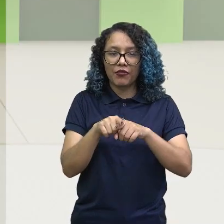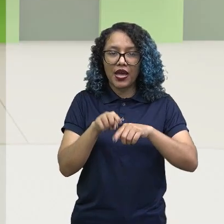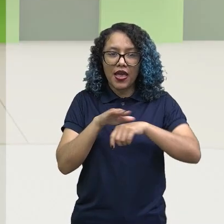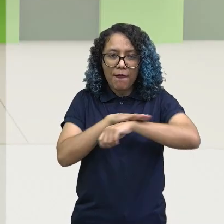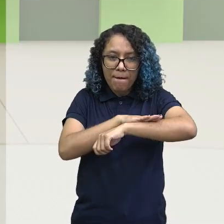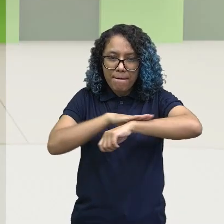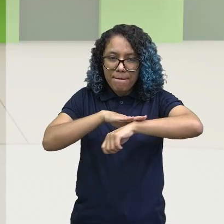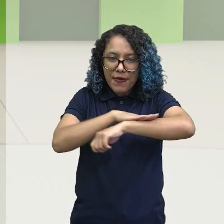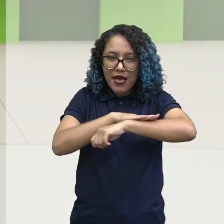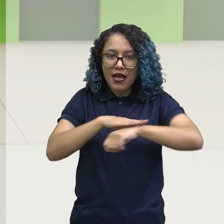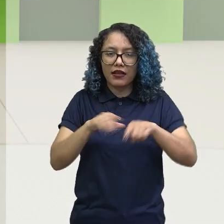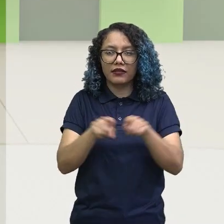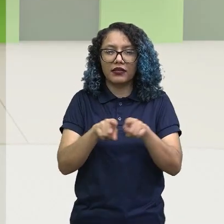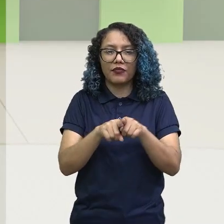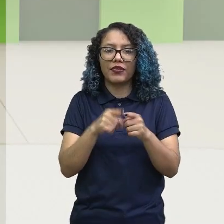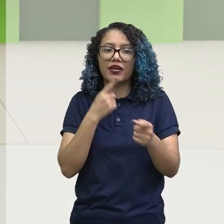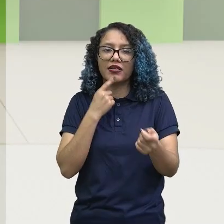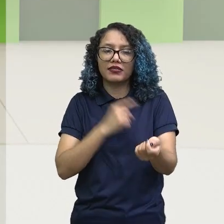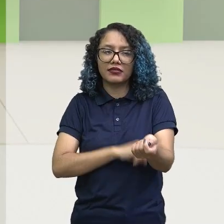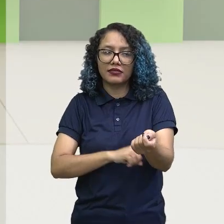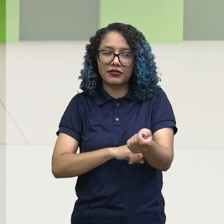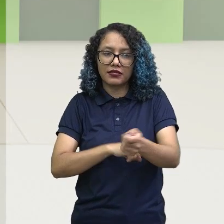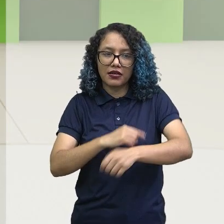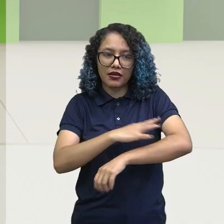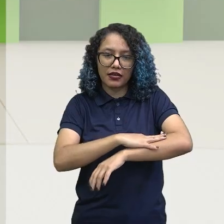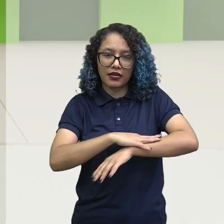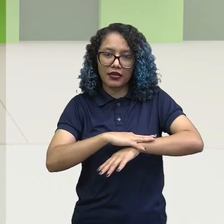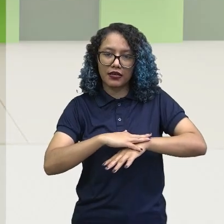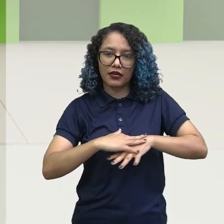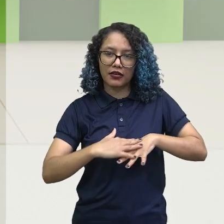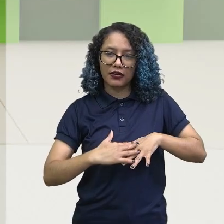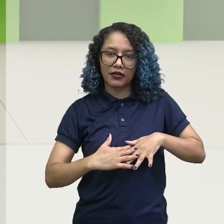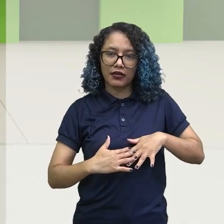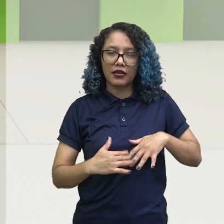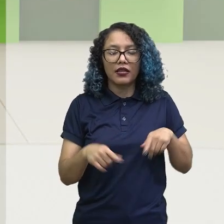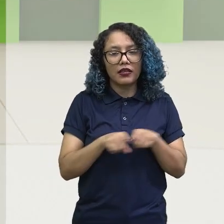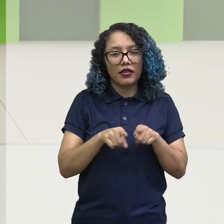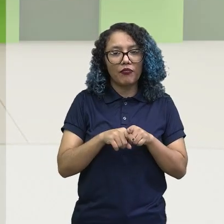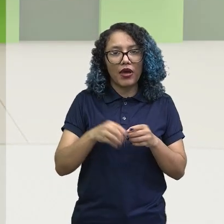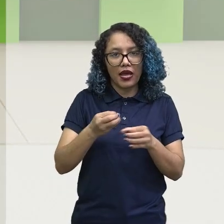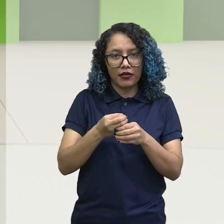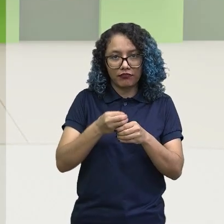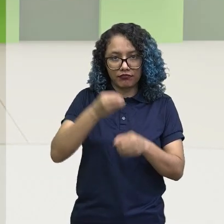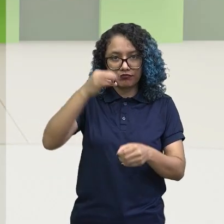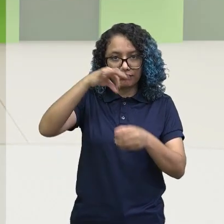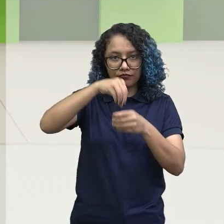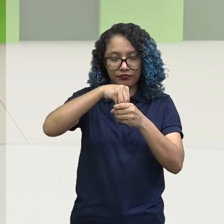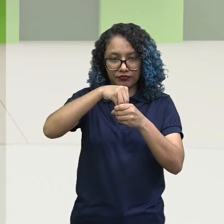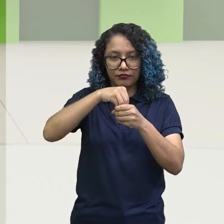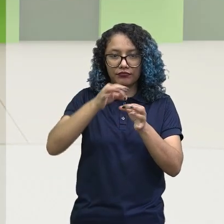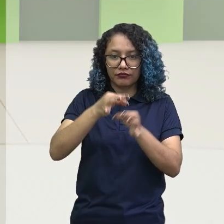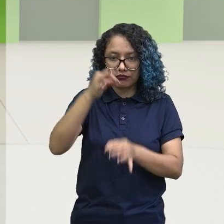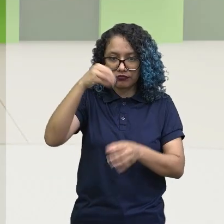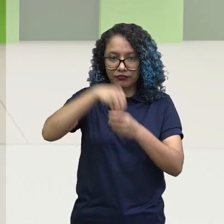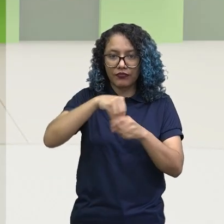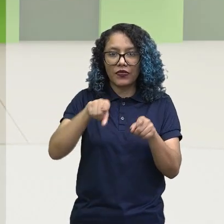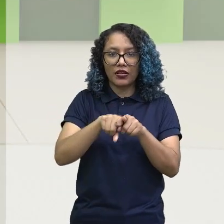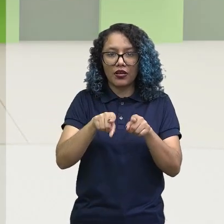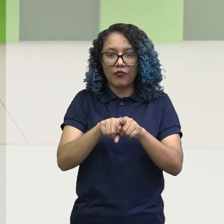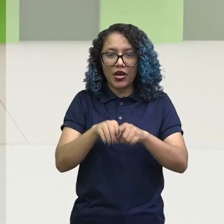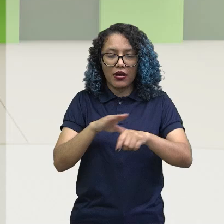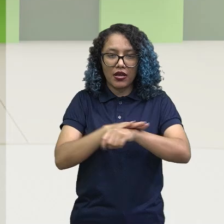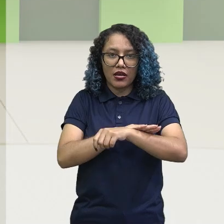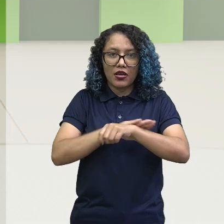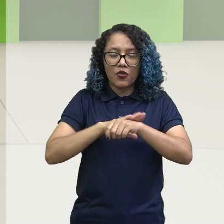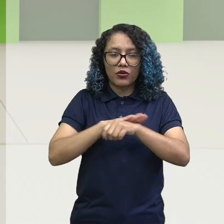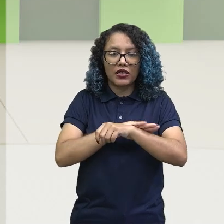anexos, né? No sangue periférico, como a gente visualiza, na medula óssea, certo? Temos ali também no tecido nervoso